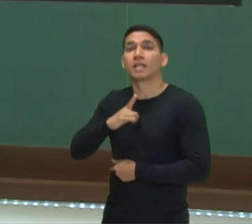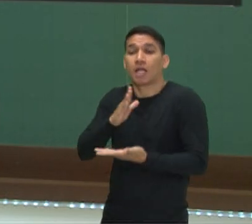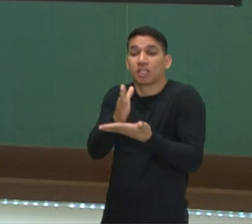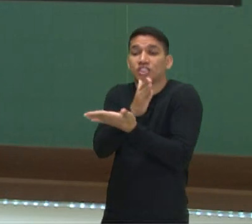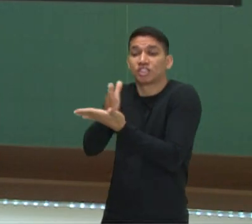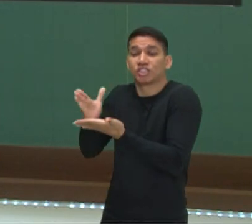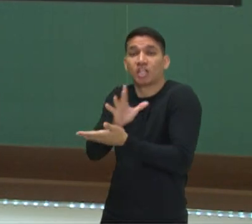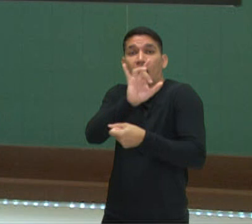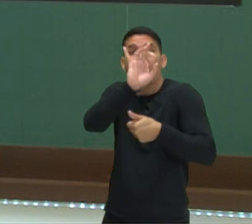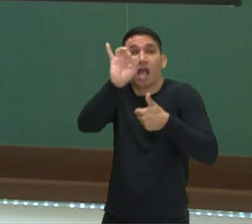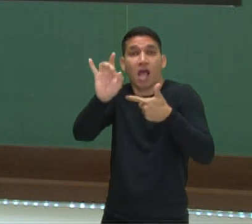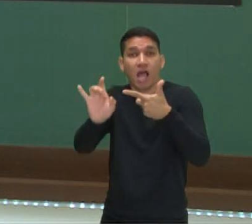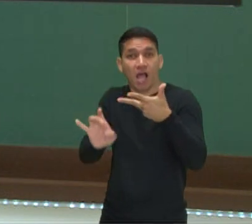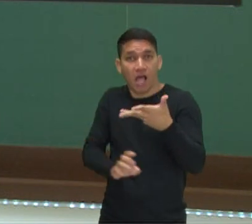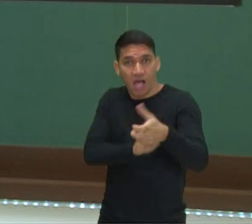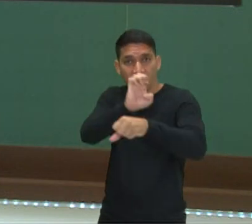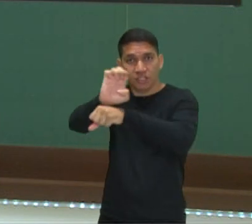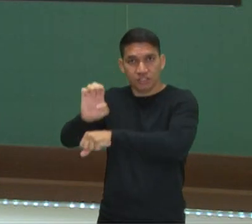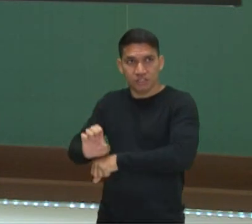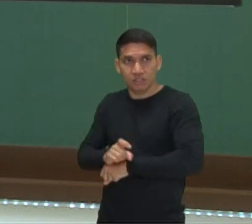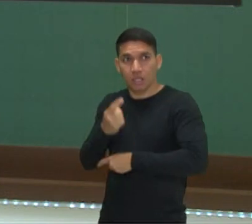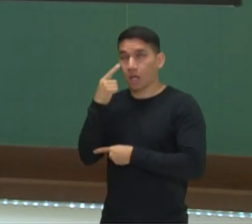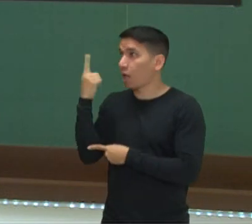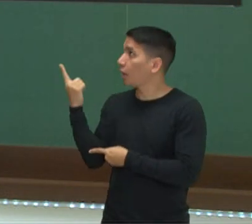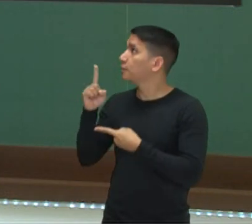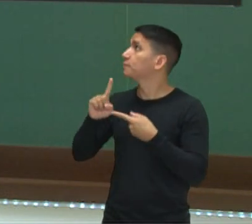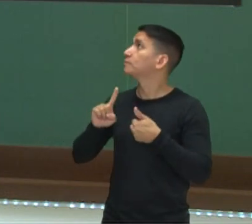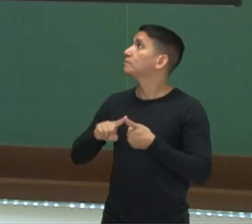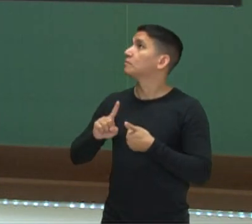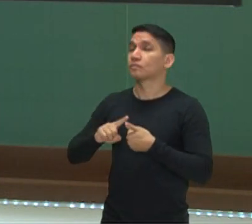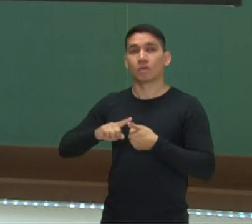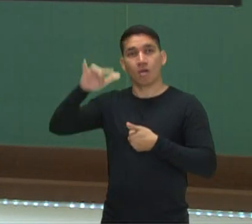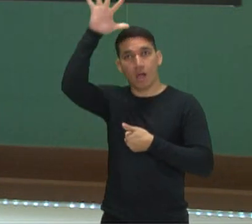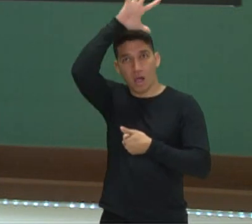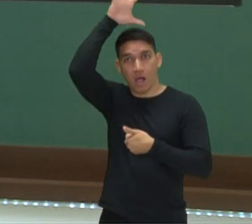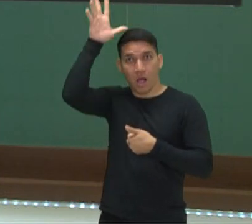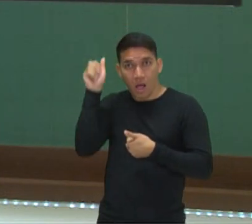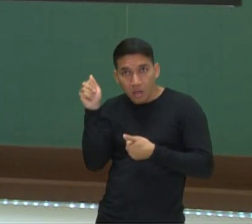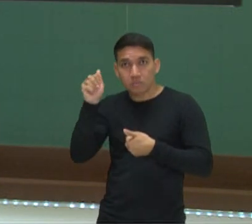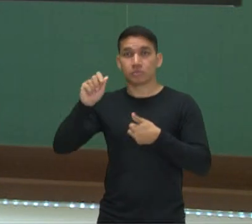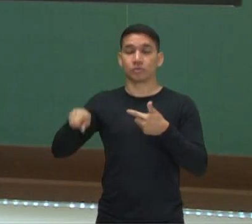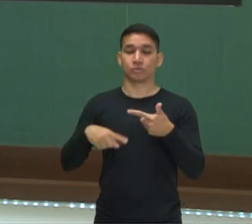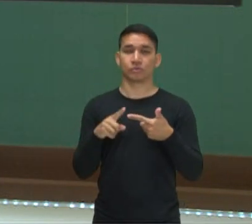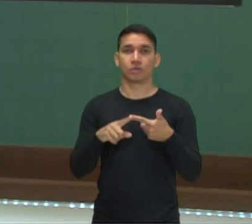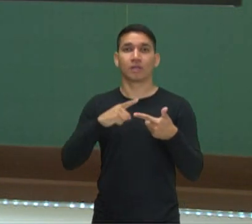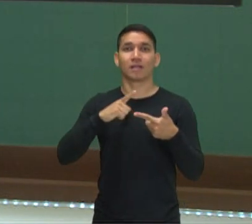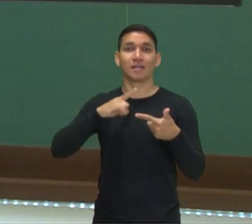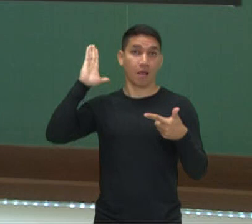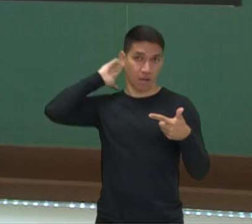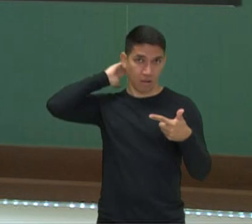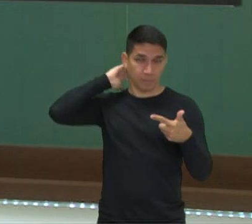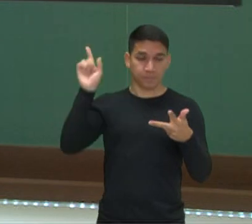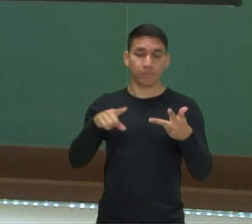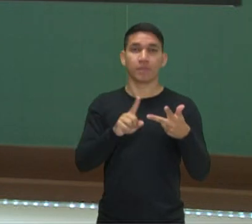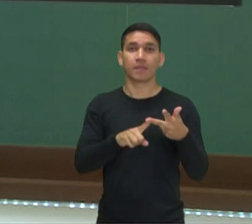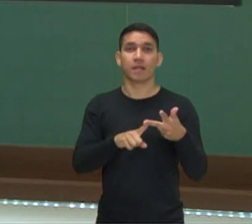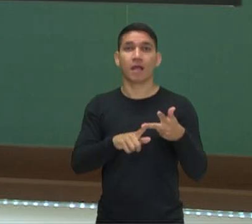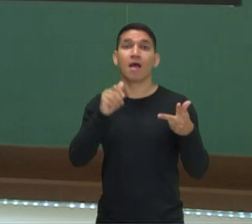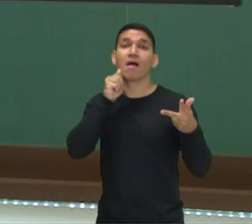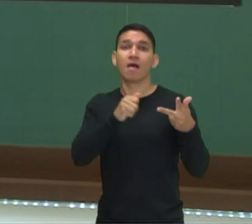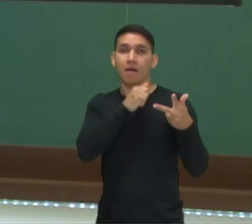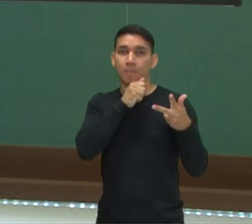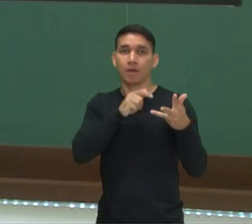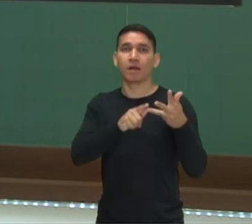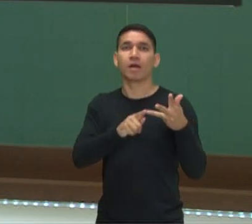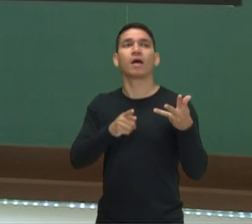divisão em estados, certo? Nós vamos ter ali o Amazonas, o Pará, o Amapá